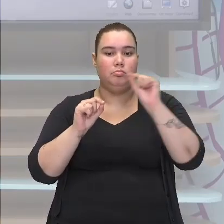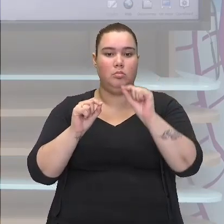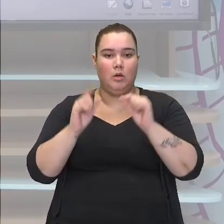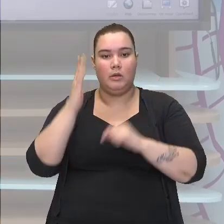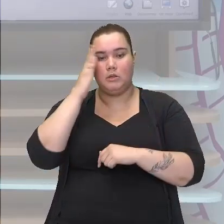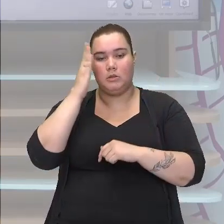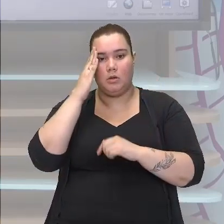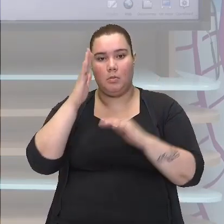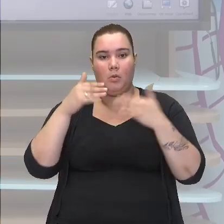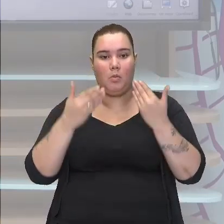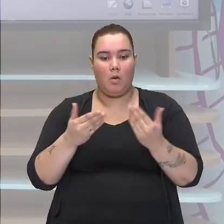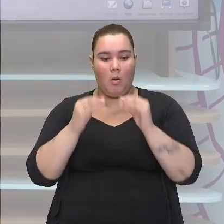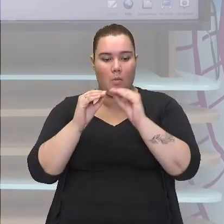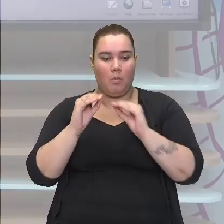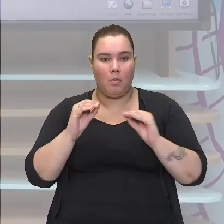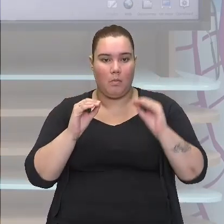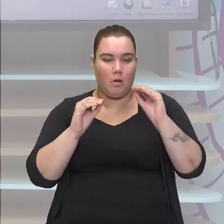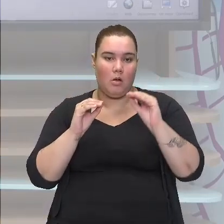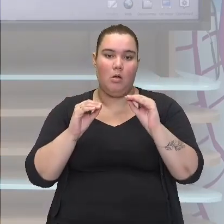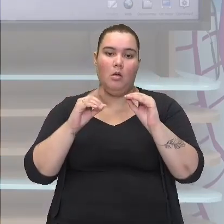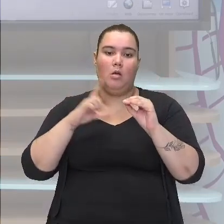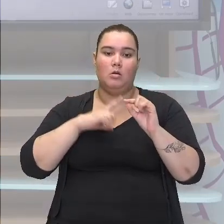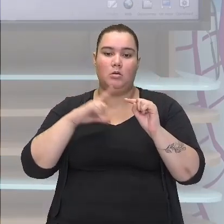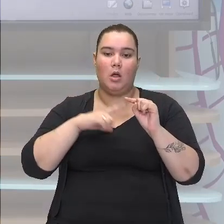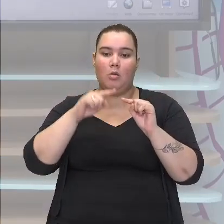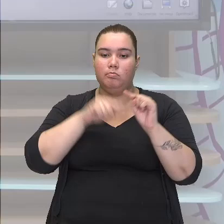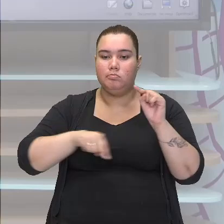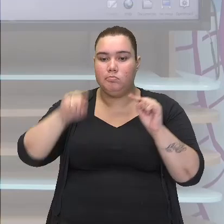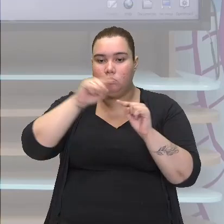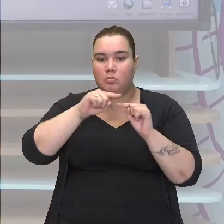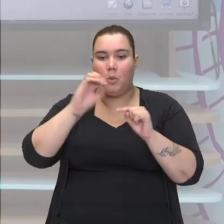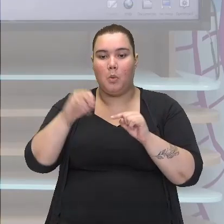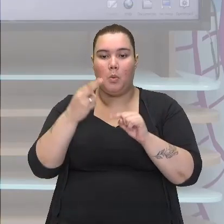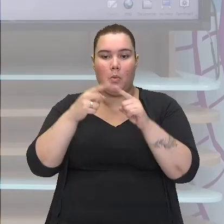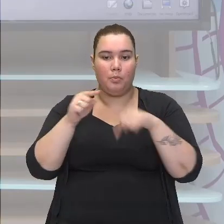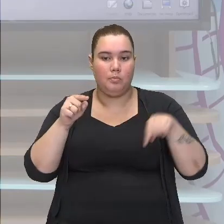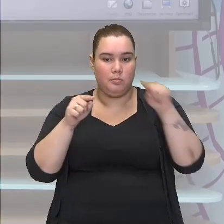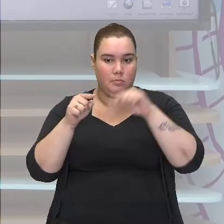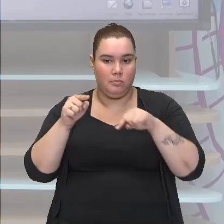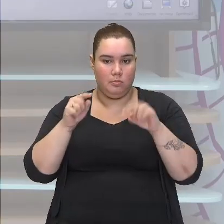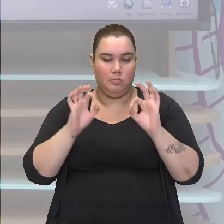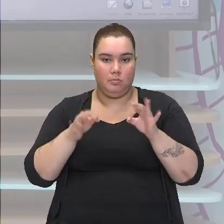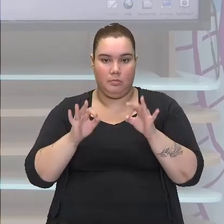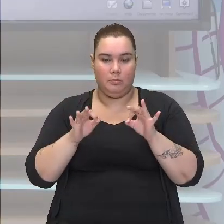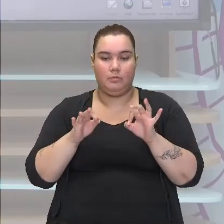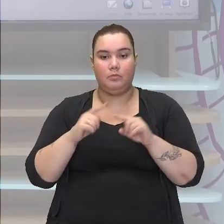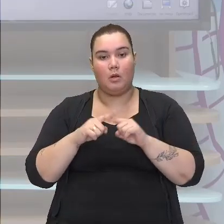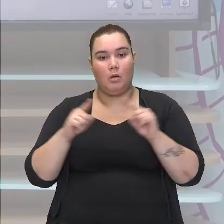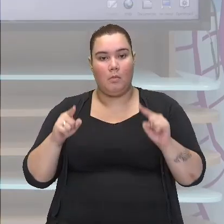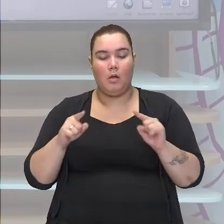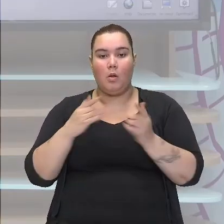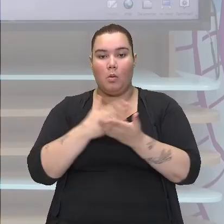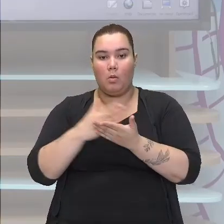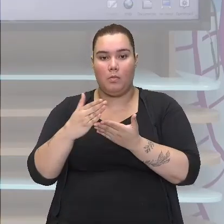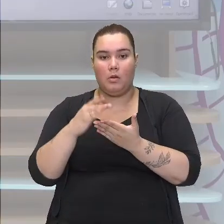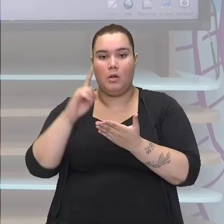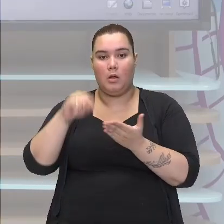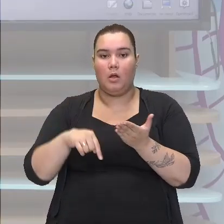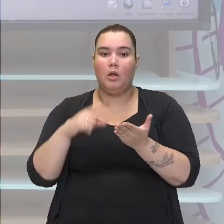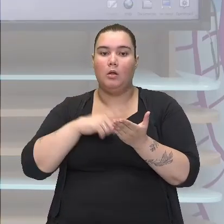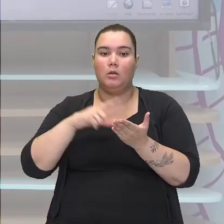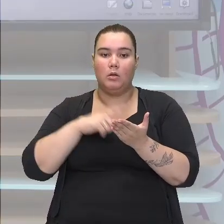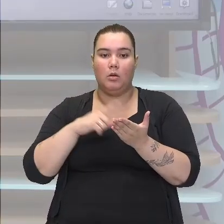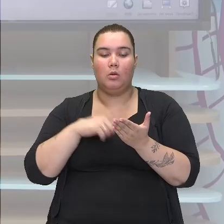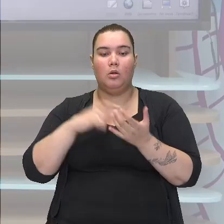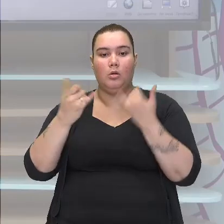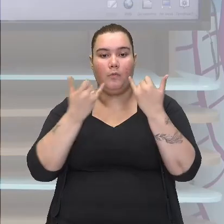o sentido, se é sentido horário ou se é sentido anti-horário. Mas o pontapé inicial é receber